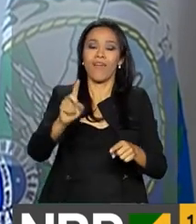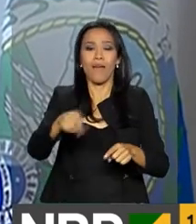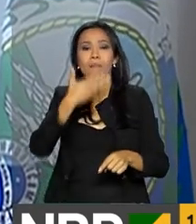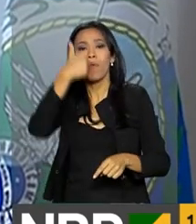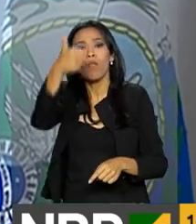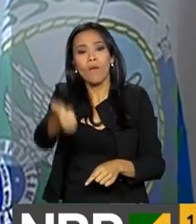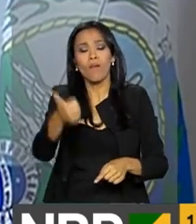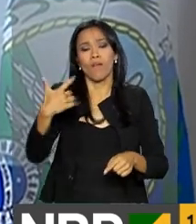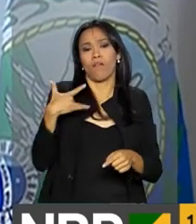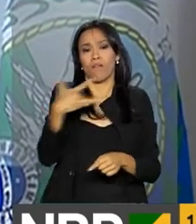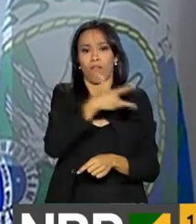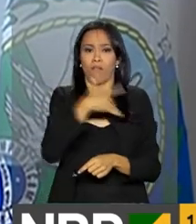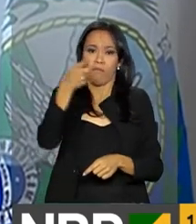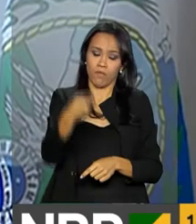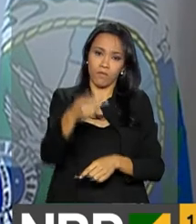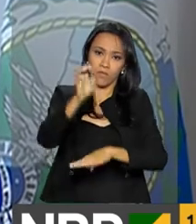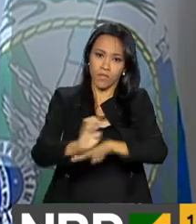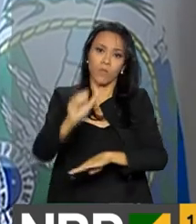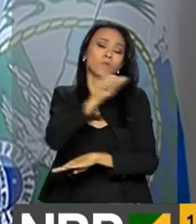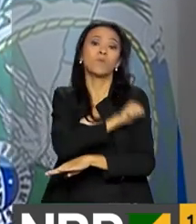Rio de Janeiro e do nosso país.